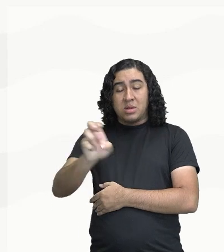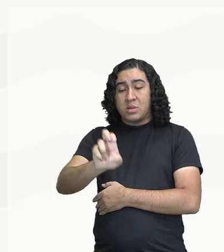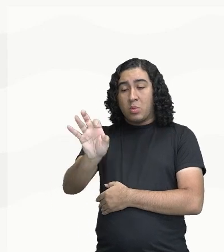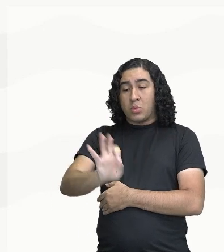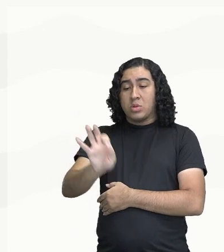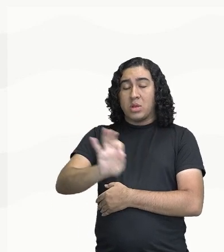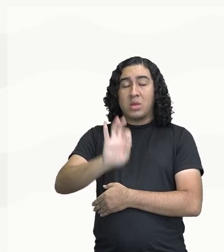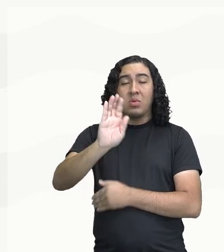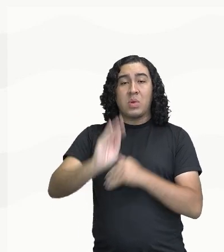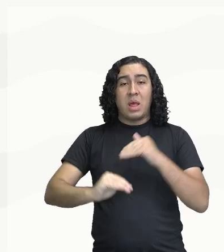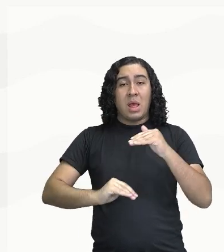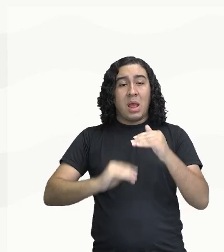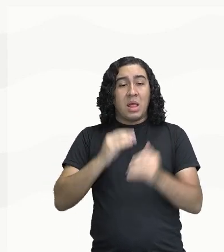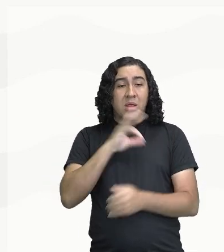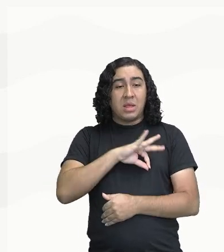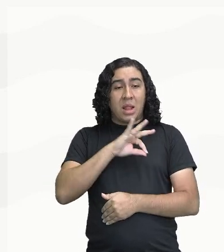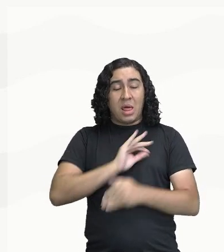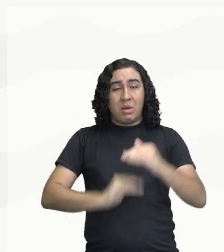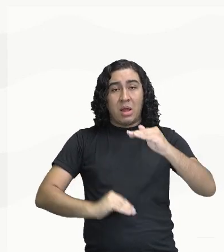até